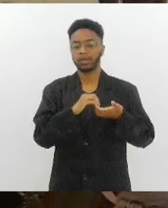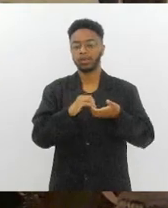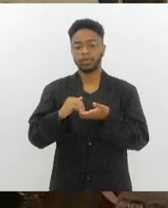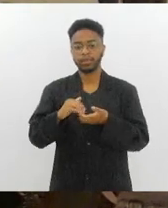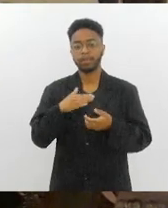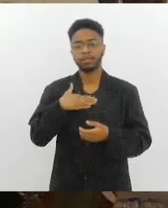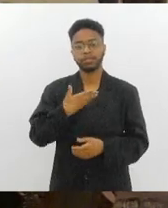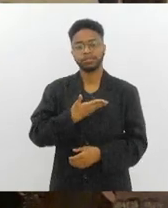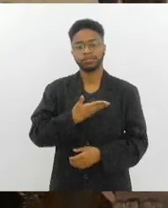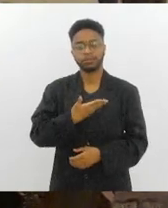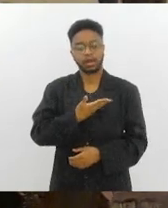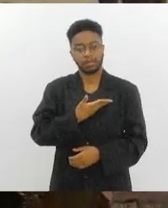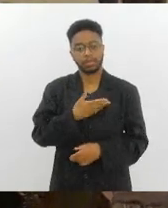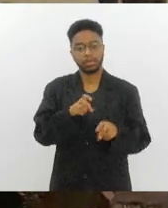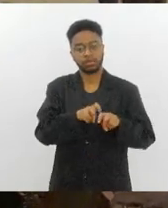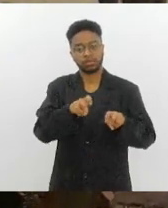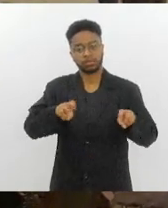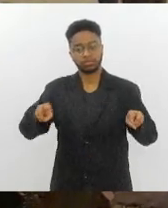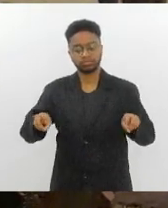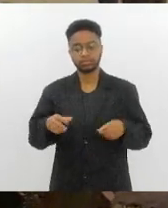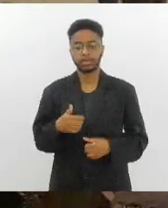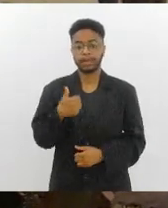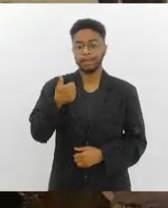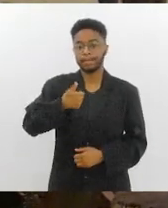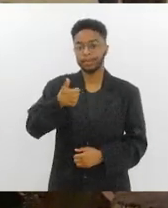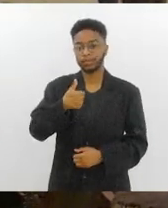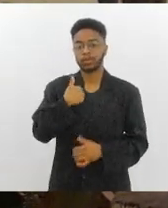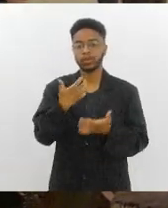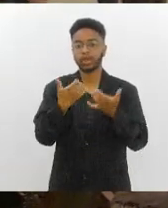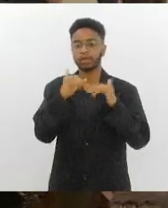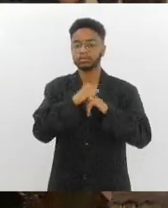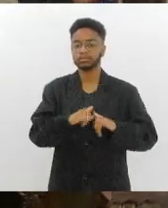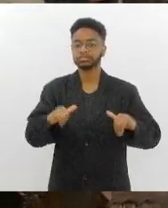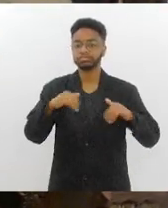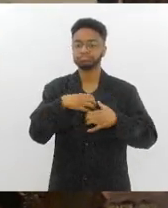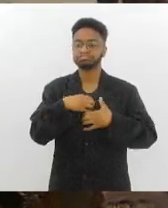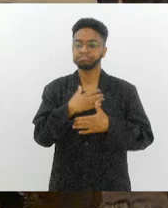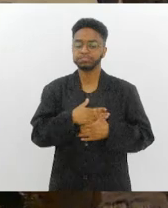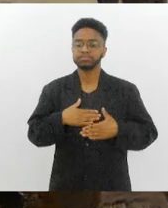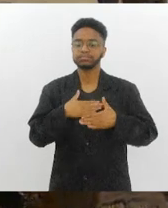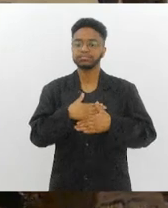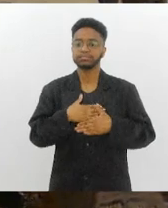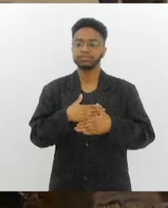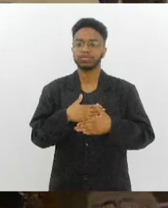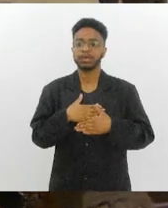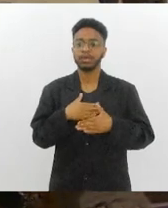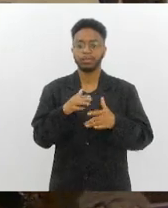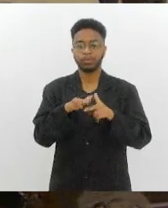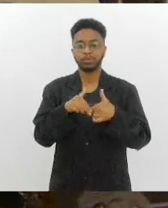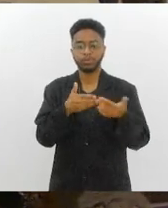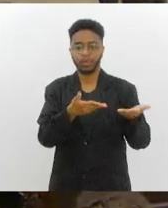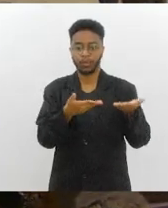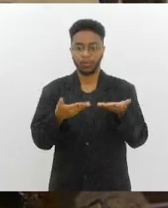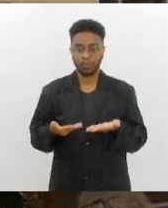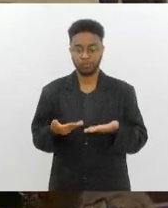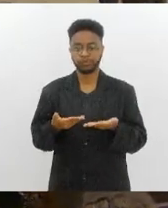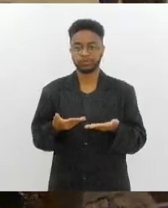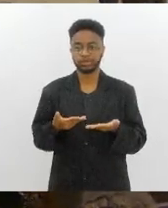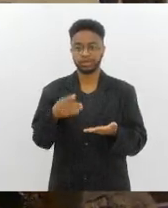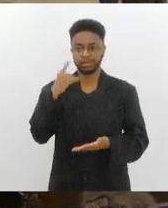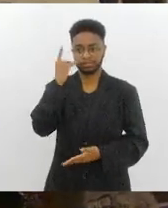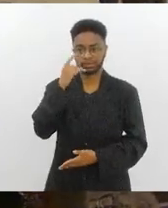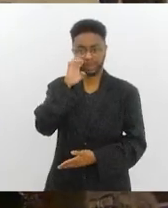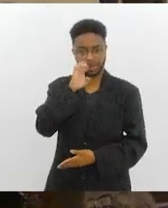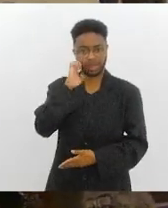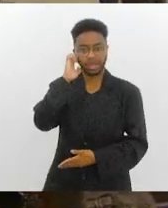da mesa. Primeiro, dizendo da grande satisfação do atendimento desse convite que a deputada Érica